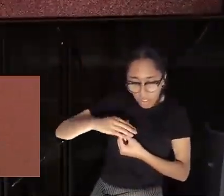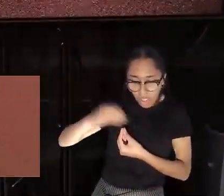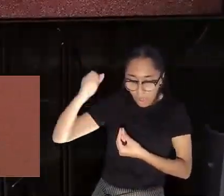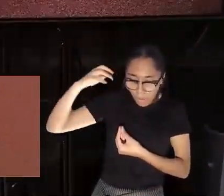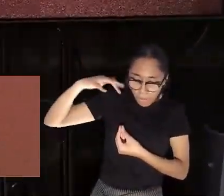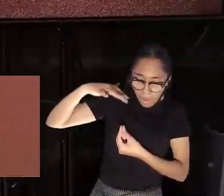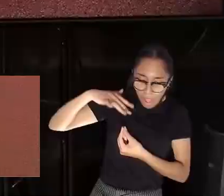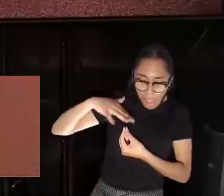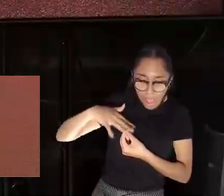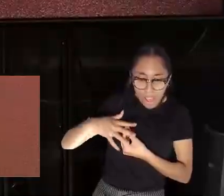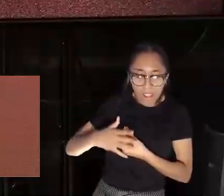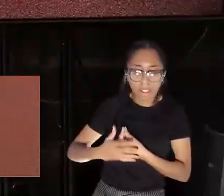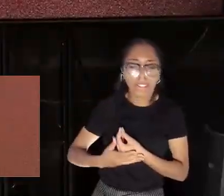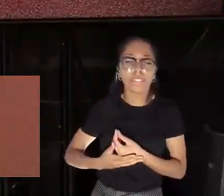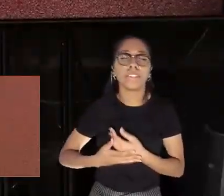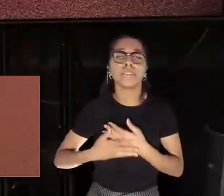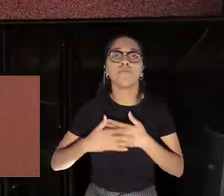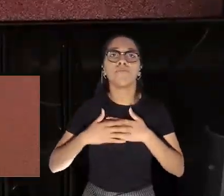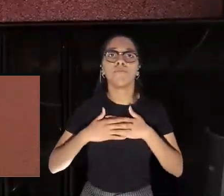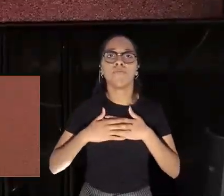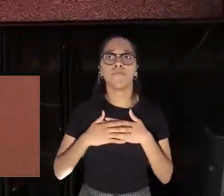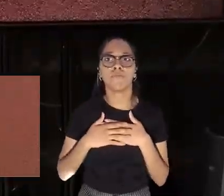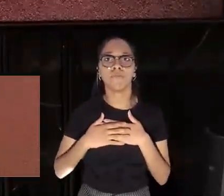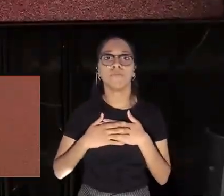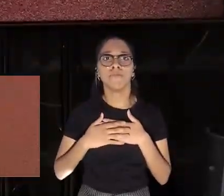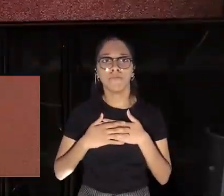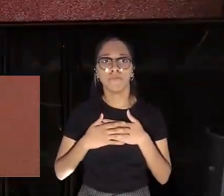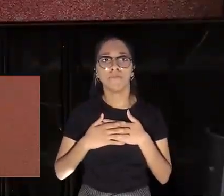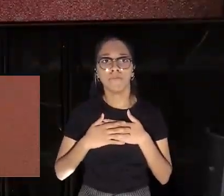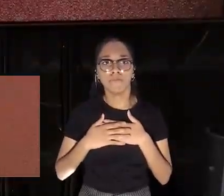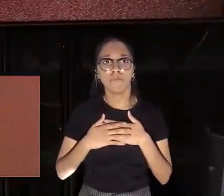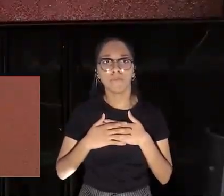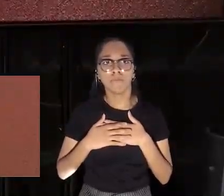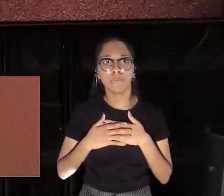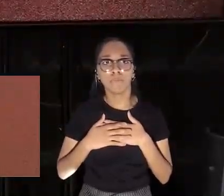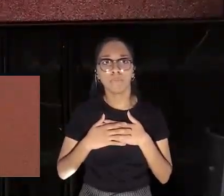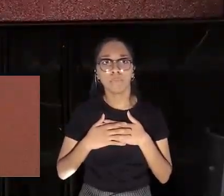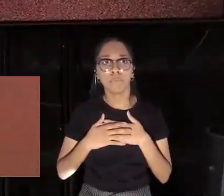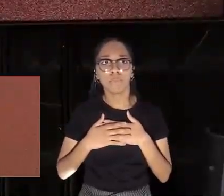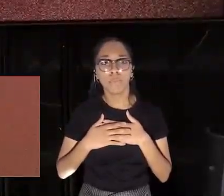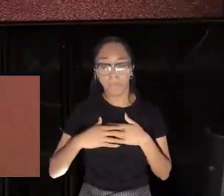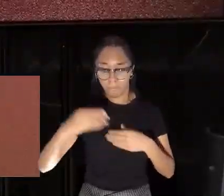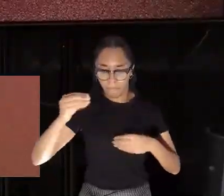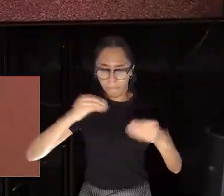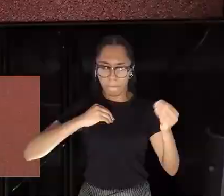É impossível uma pessoa que vive no Espírito